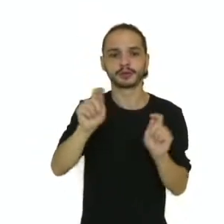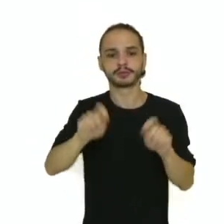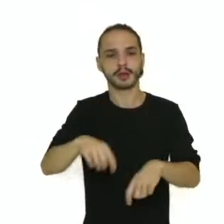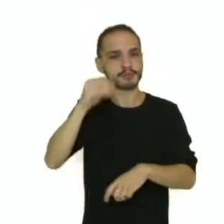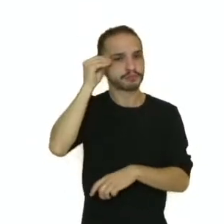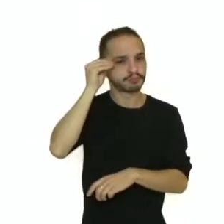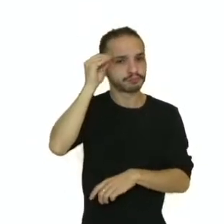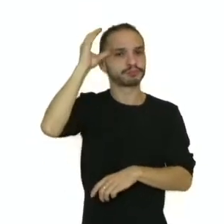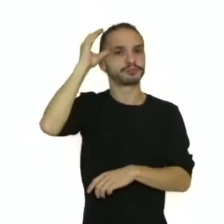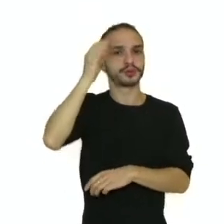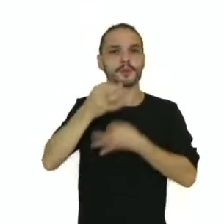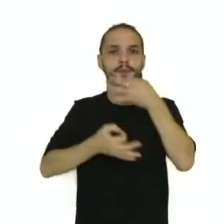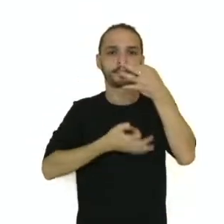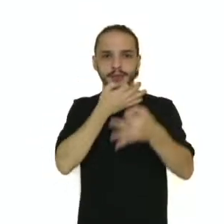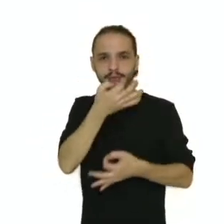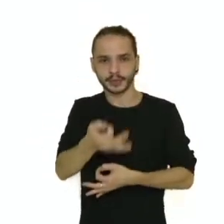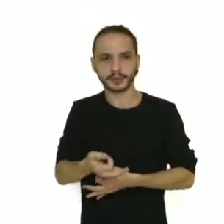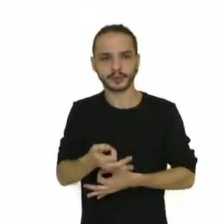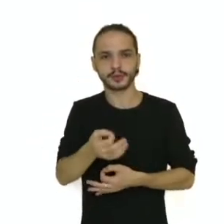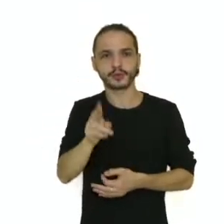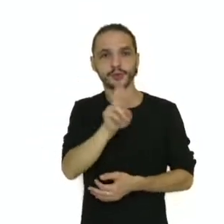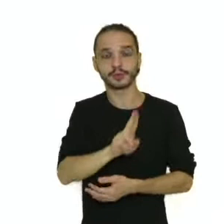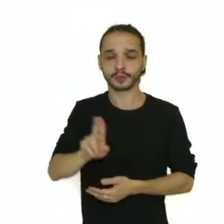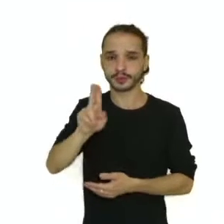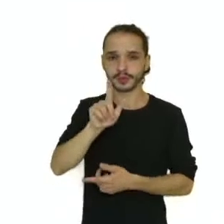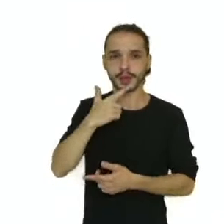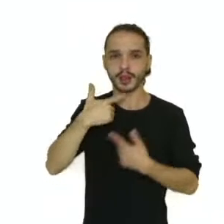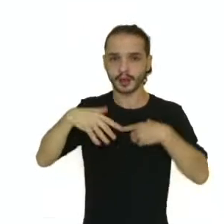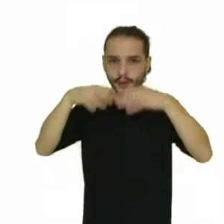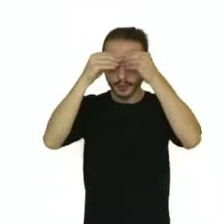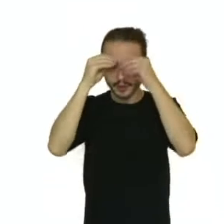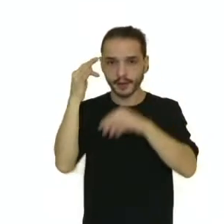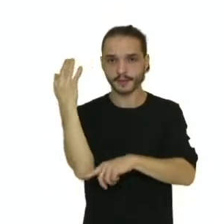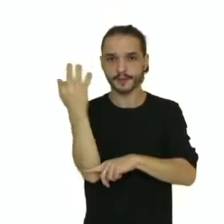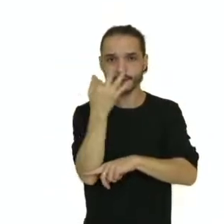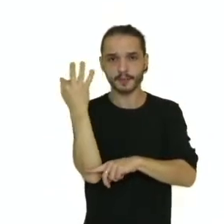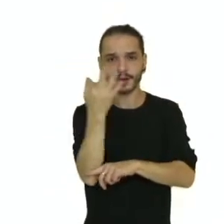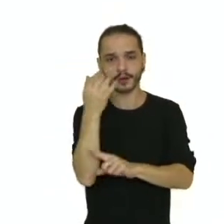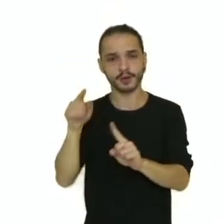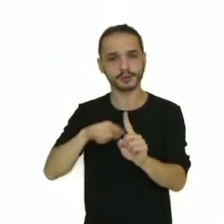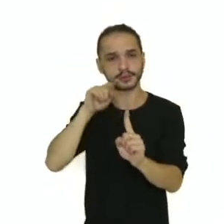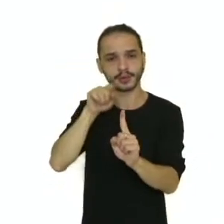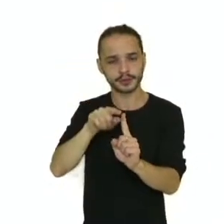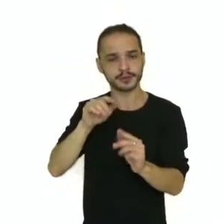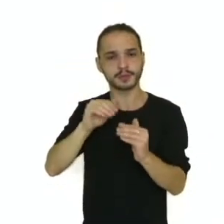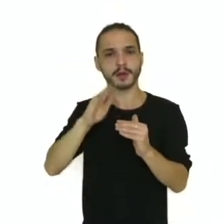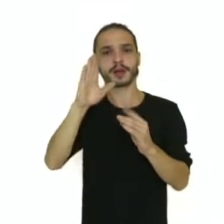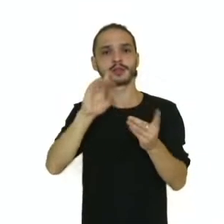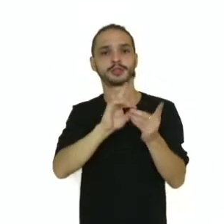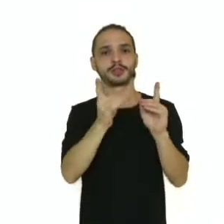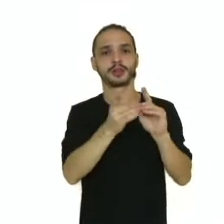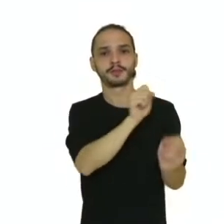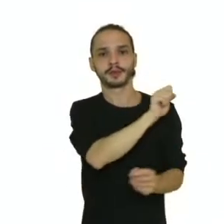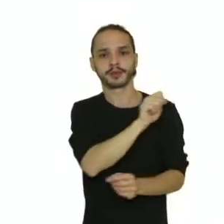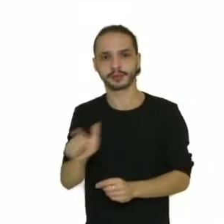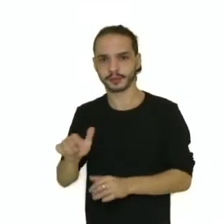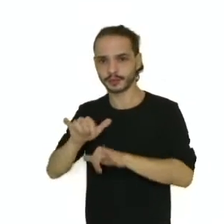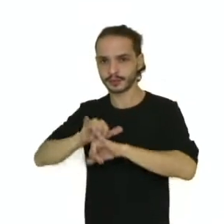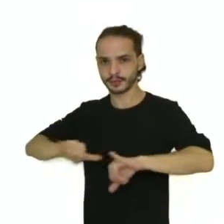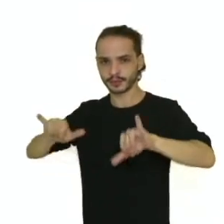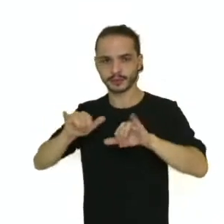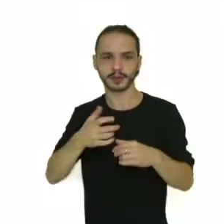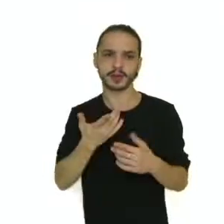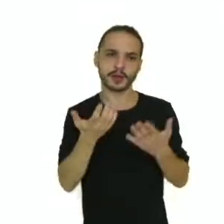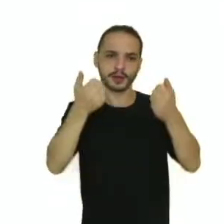opinião. A linguagem utilizada é formal, objetiva, mas mais dinâmica que a notícia, né? Então vamos explicar